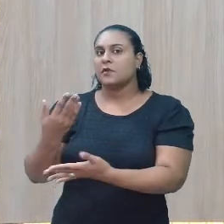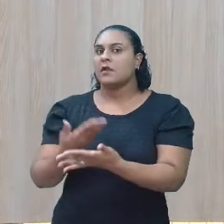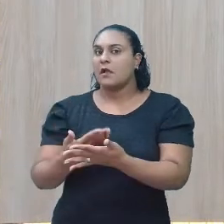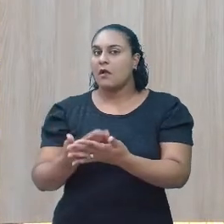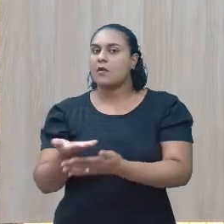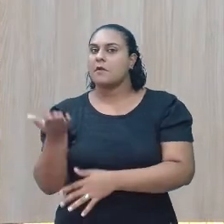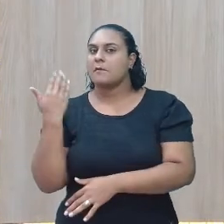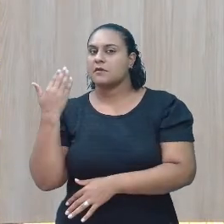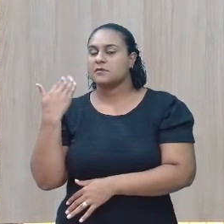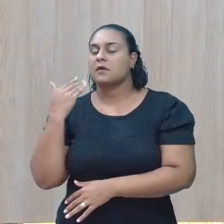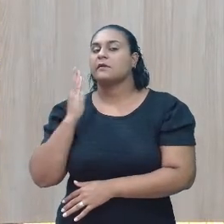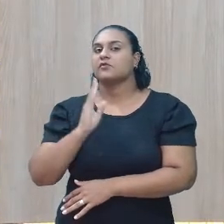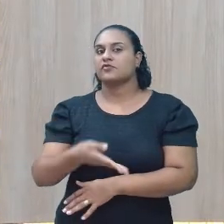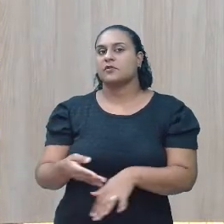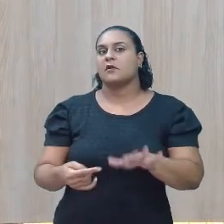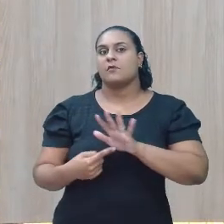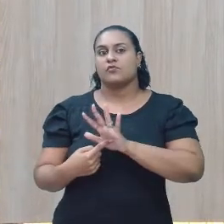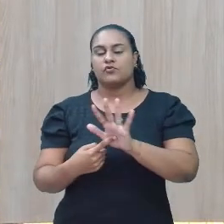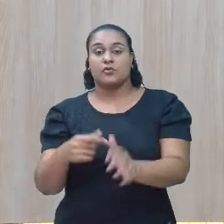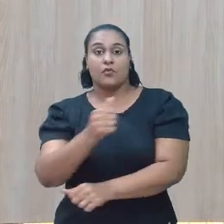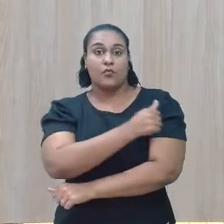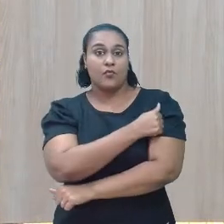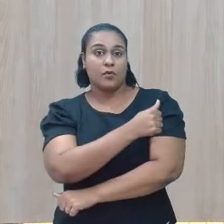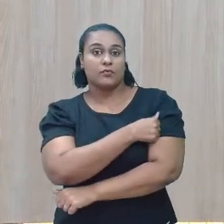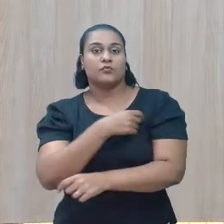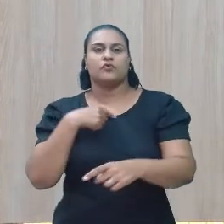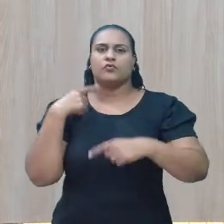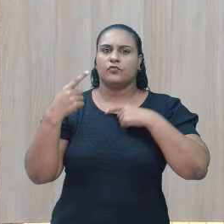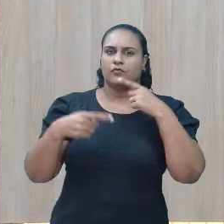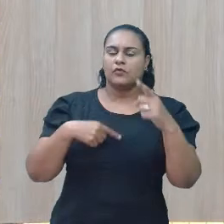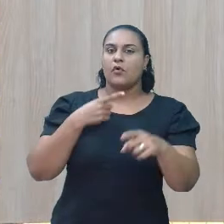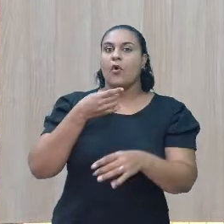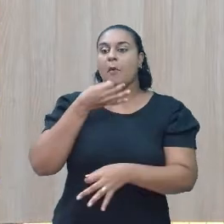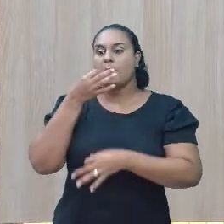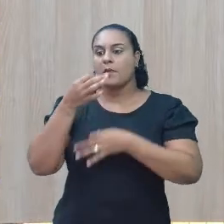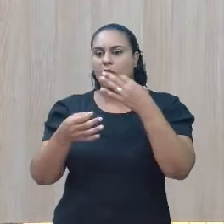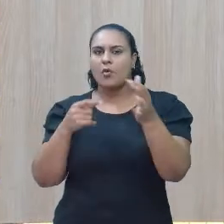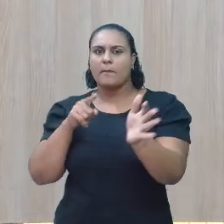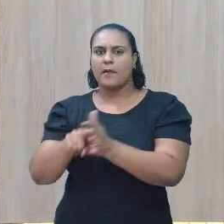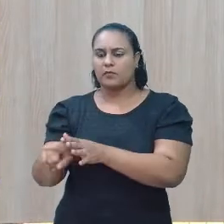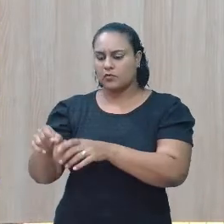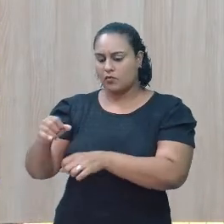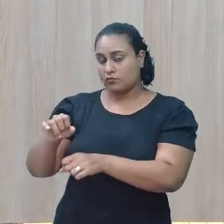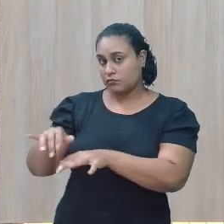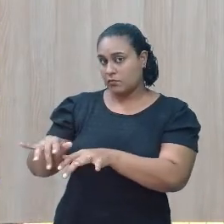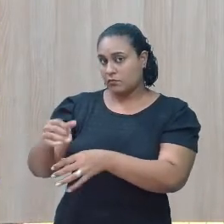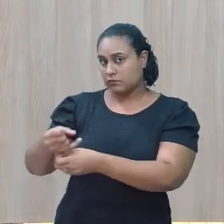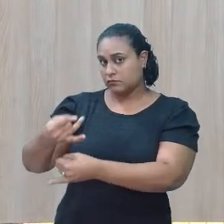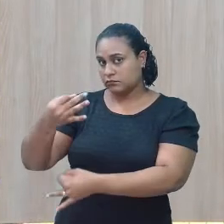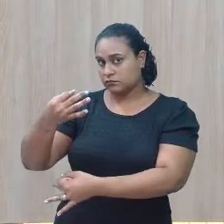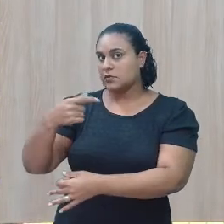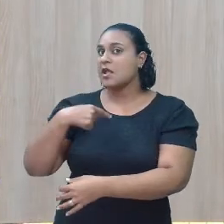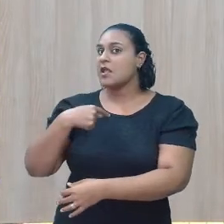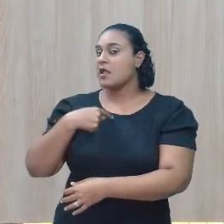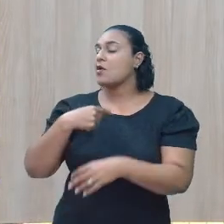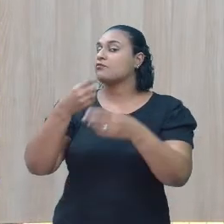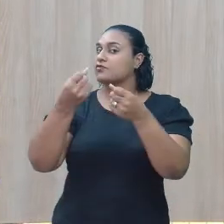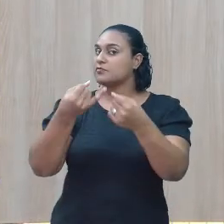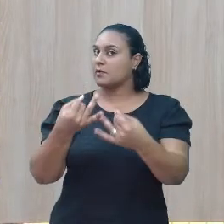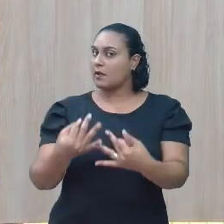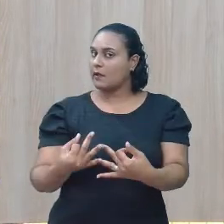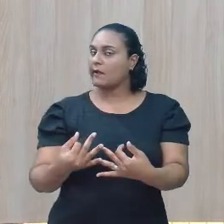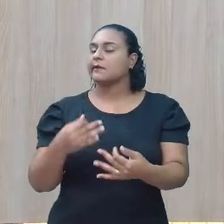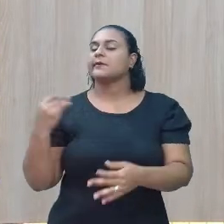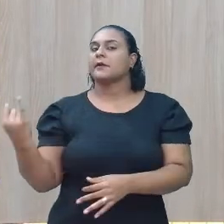passadas o que um estudante estava com dúvida, escreveu lá no nosso canal e eu trouxe a explicação e é